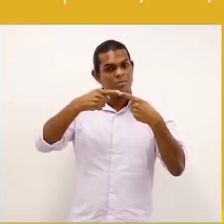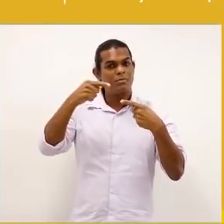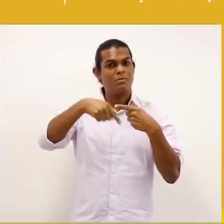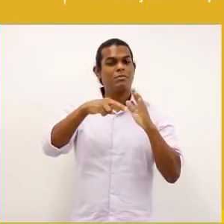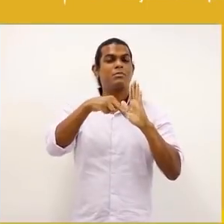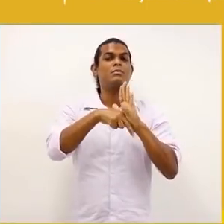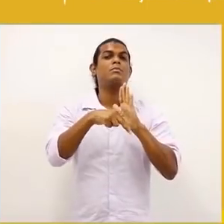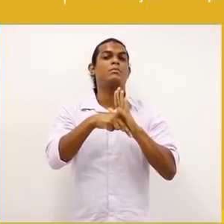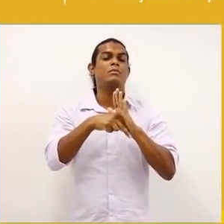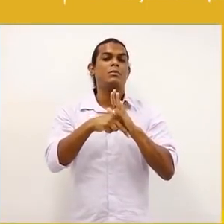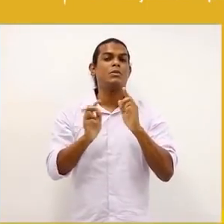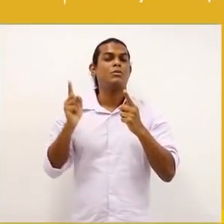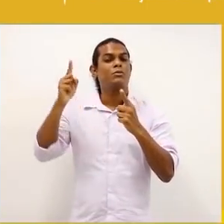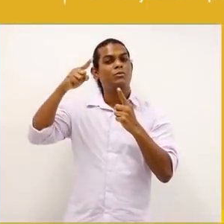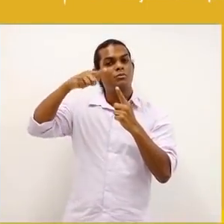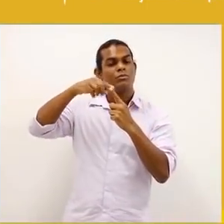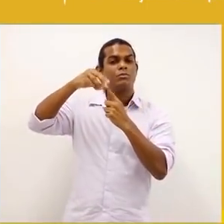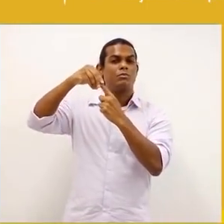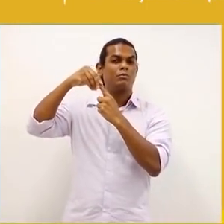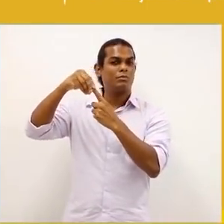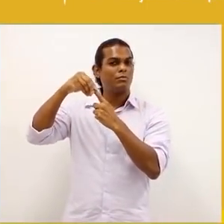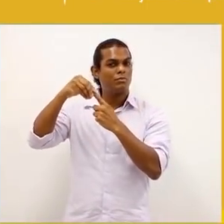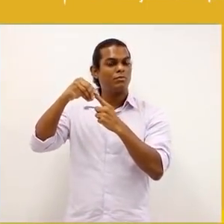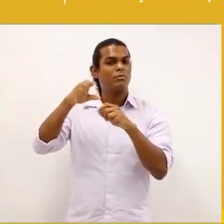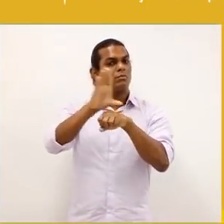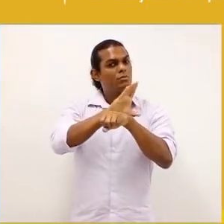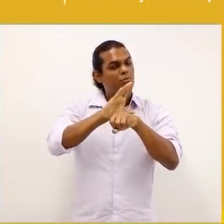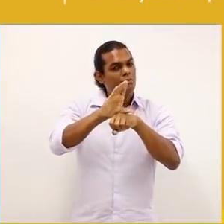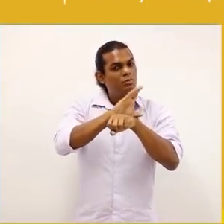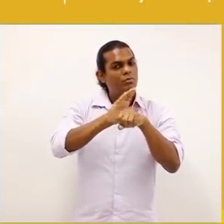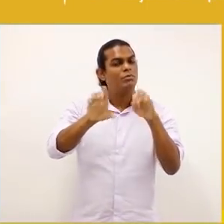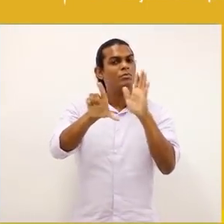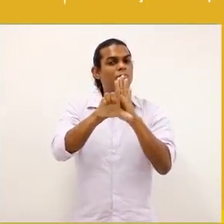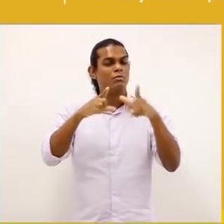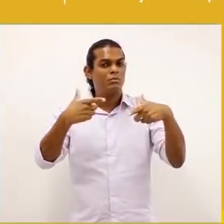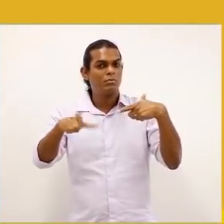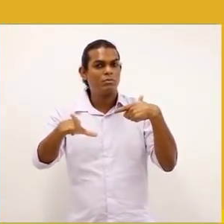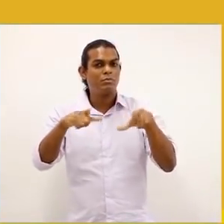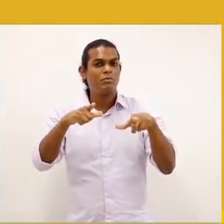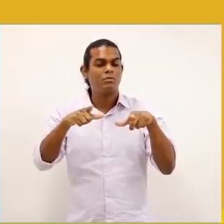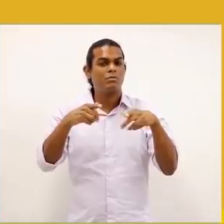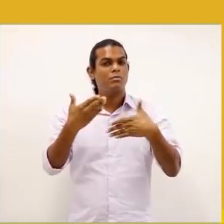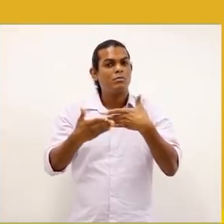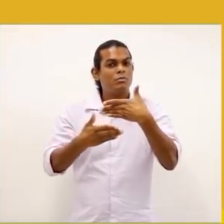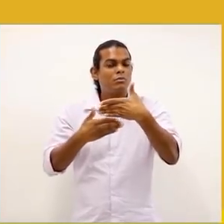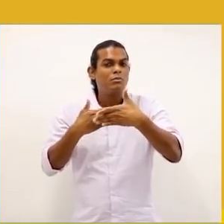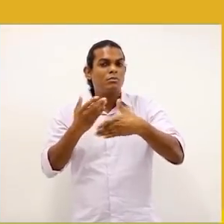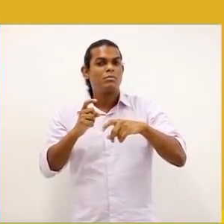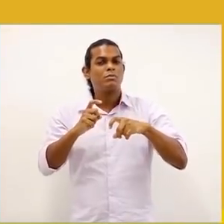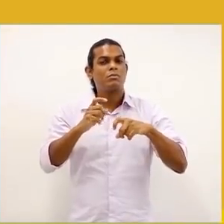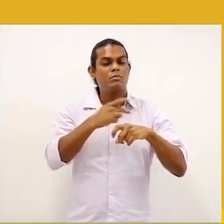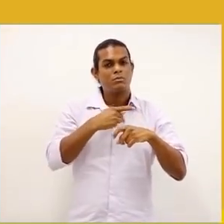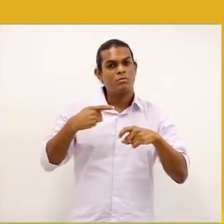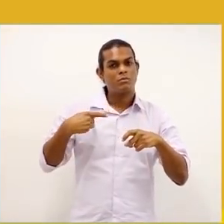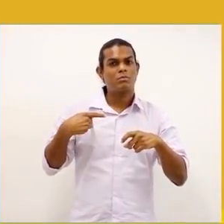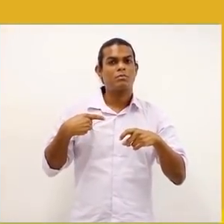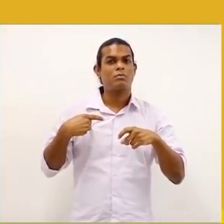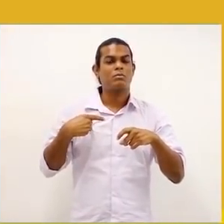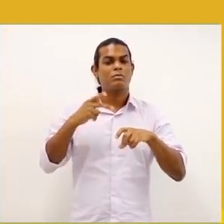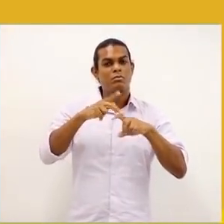principal objetivo da CLT em relação à saúde e à medicina do trabalho é reduzir os riscos